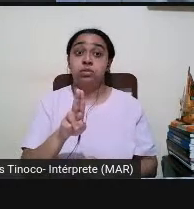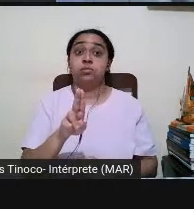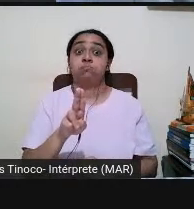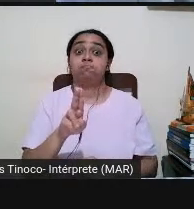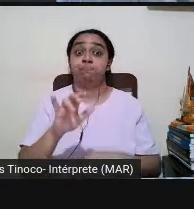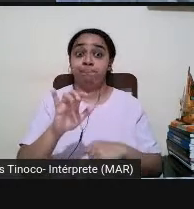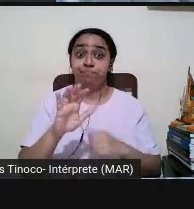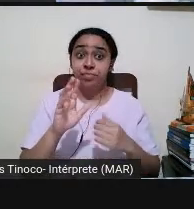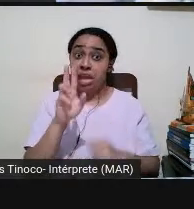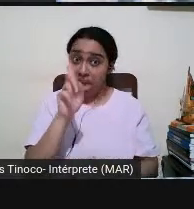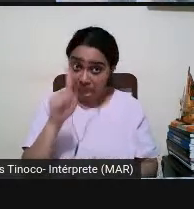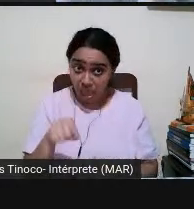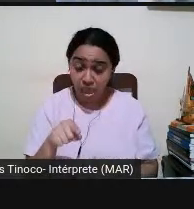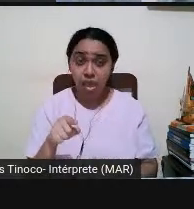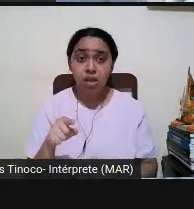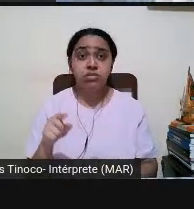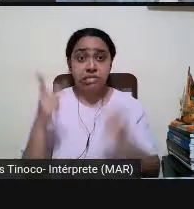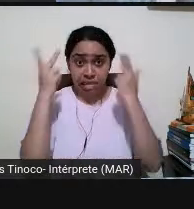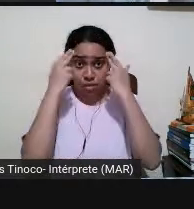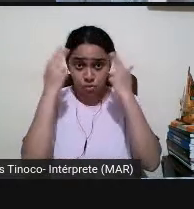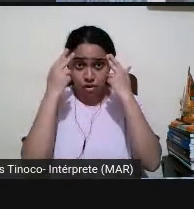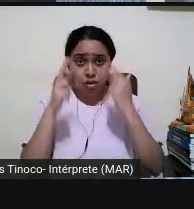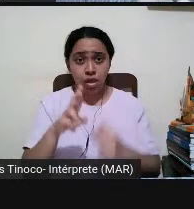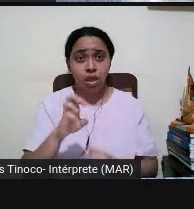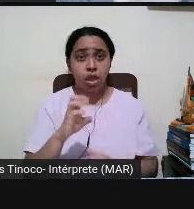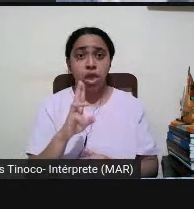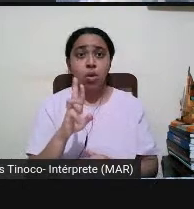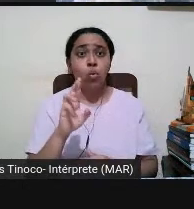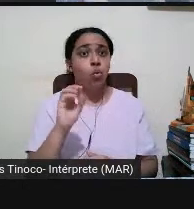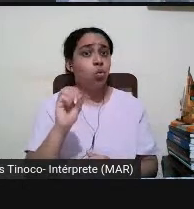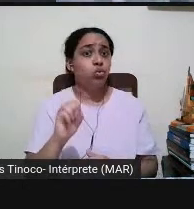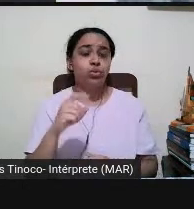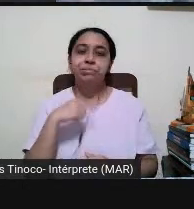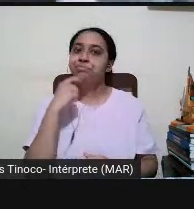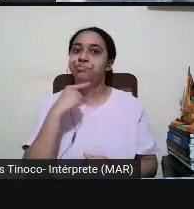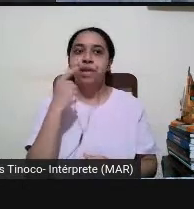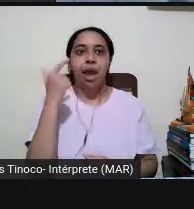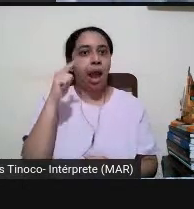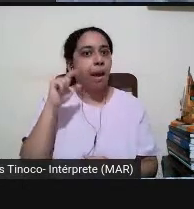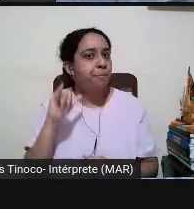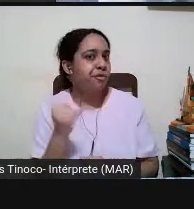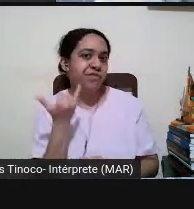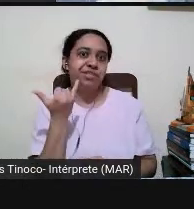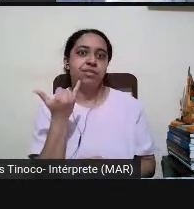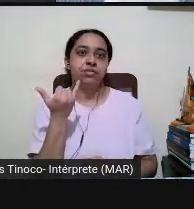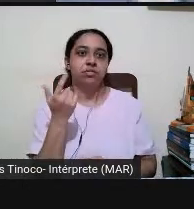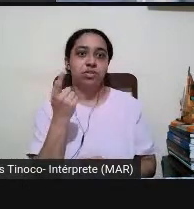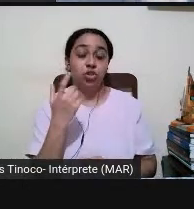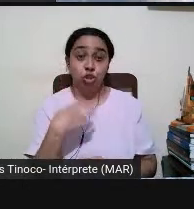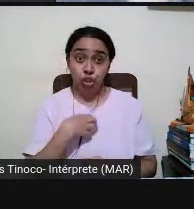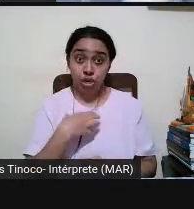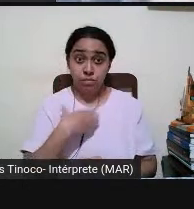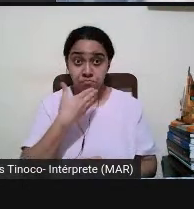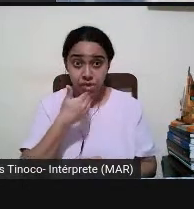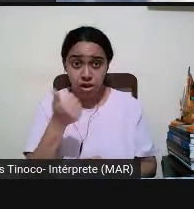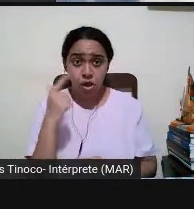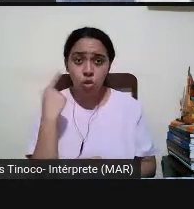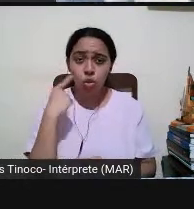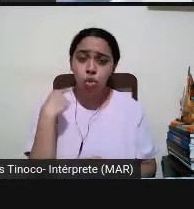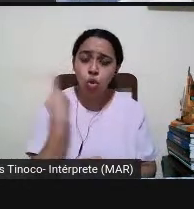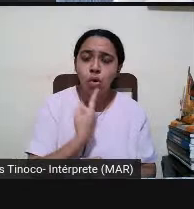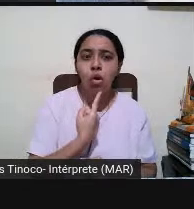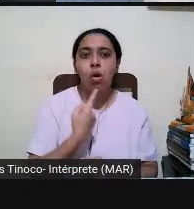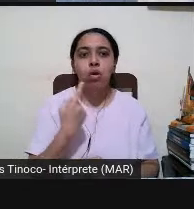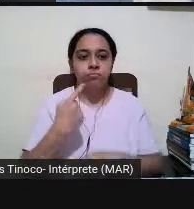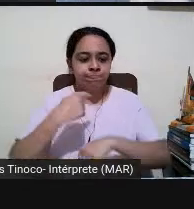tá lembrando é um recurso natural só que o recurso natural não renovável e a gente tem que utilizar da melhor forma porque tem conta está ganhando bem no